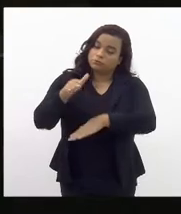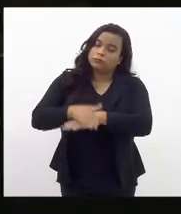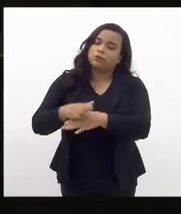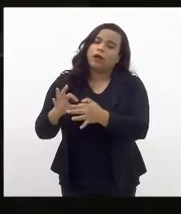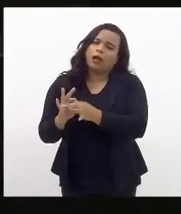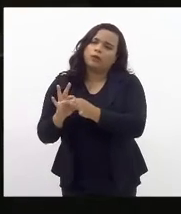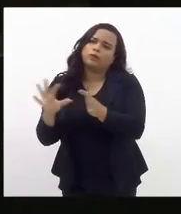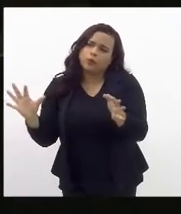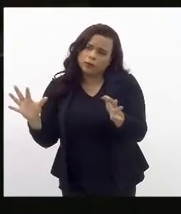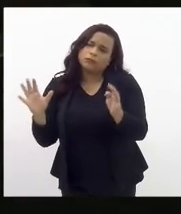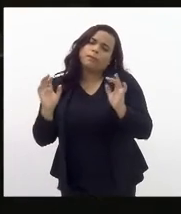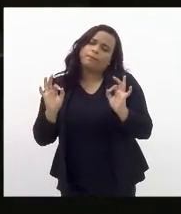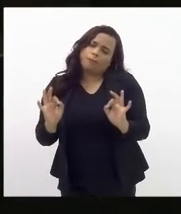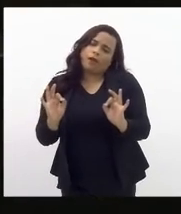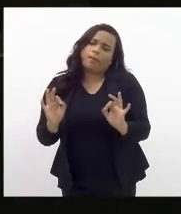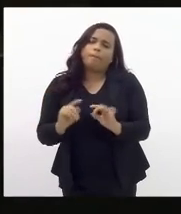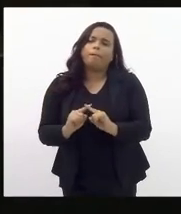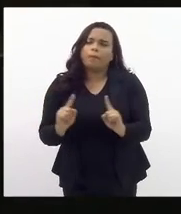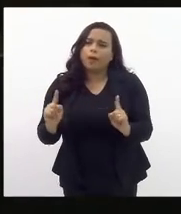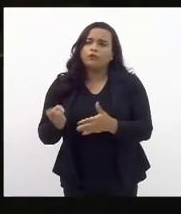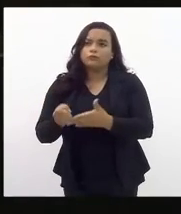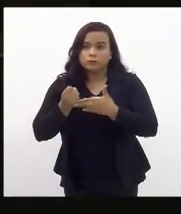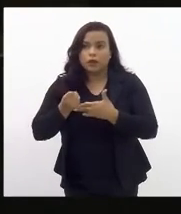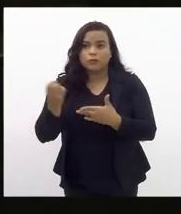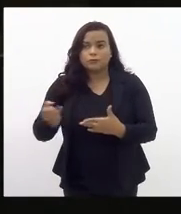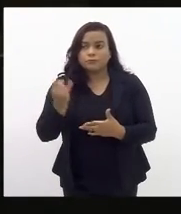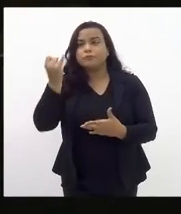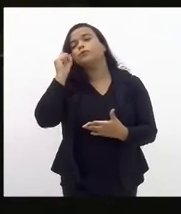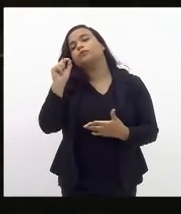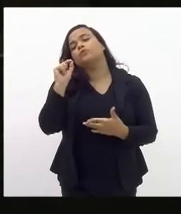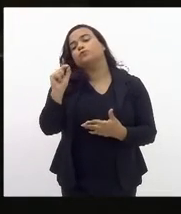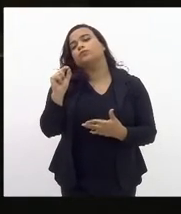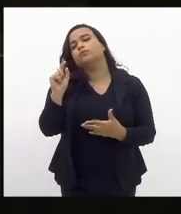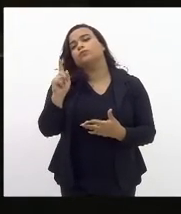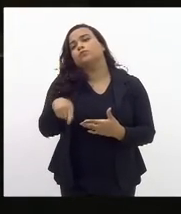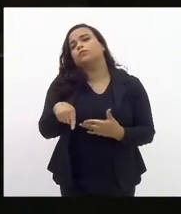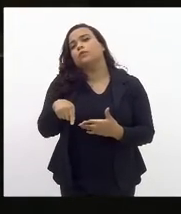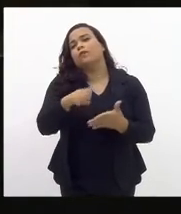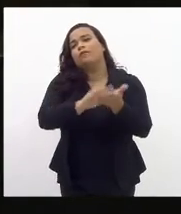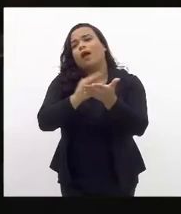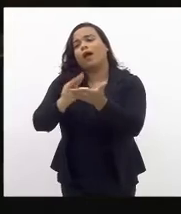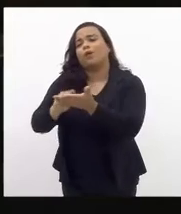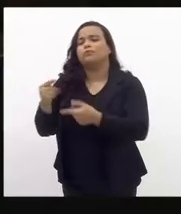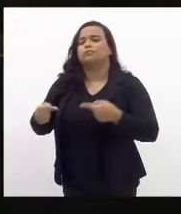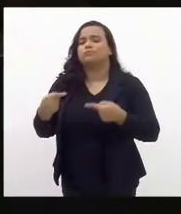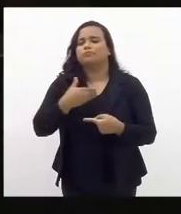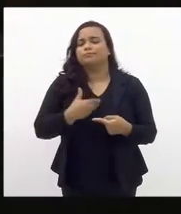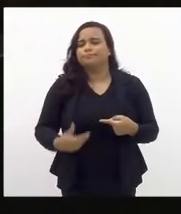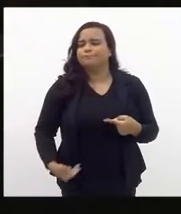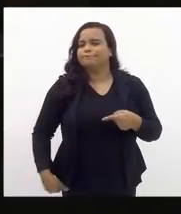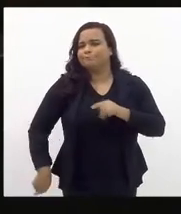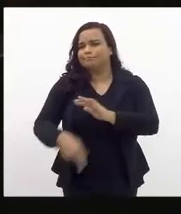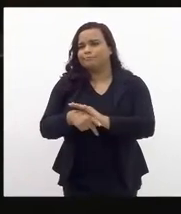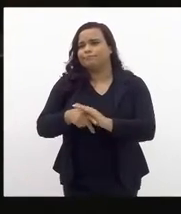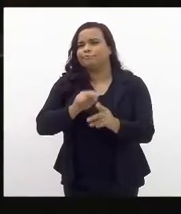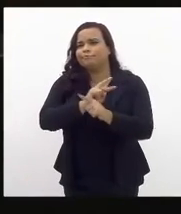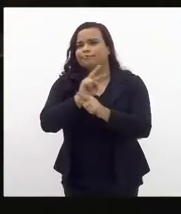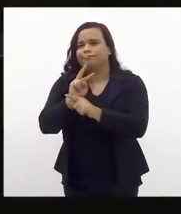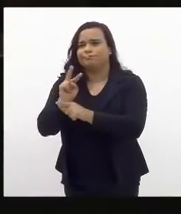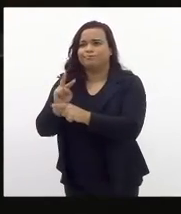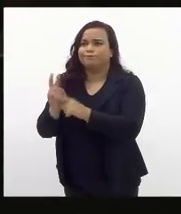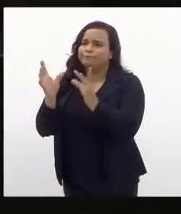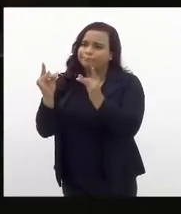traz um elemento que, para mim, é central hoje, diante da falta de políticas públicas para a